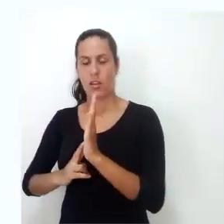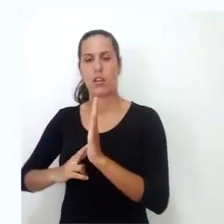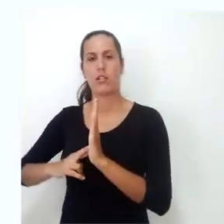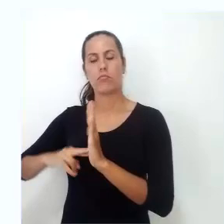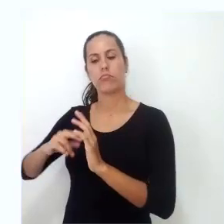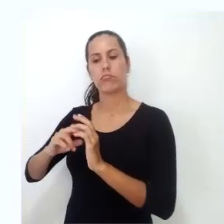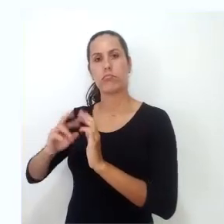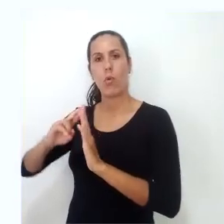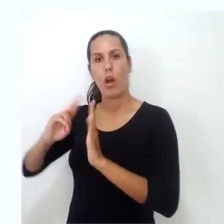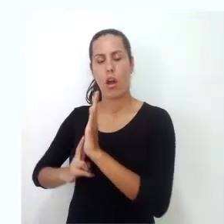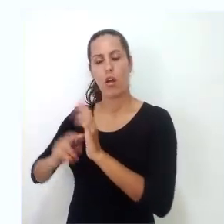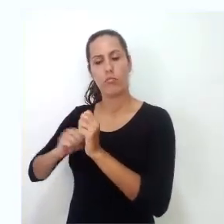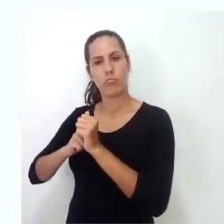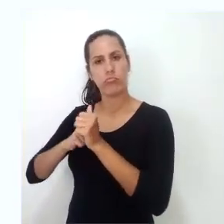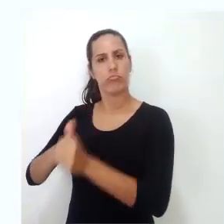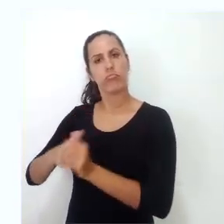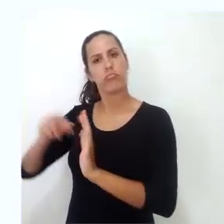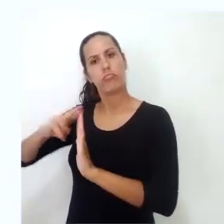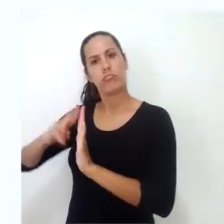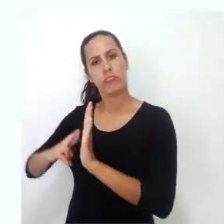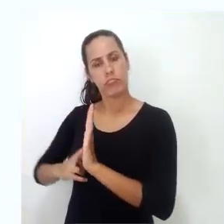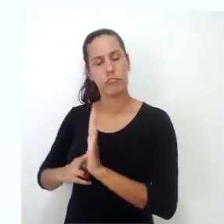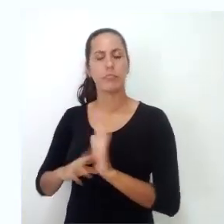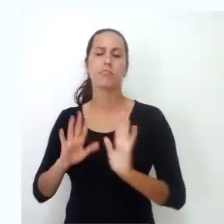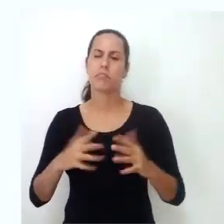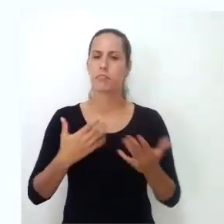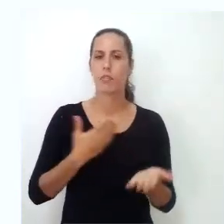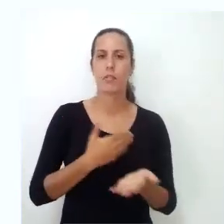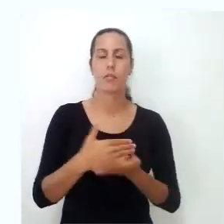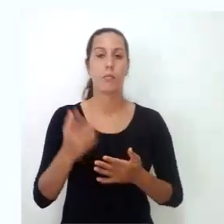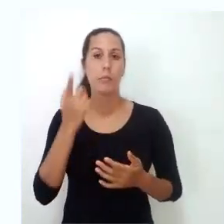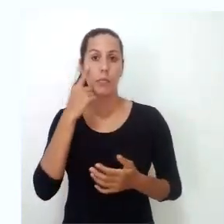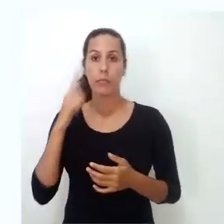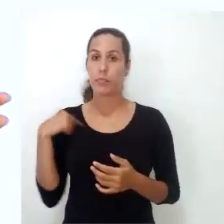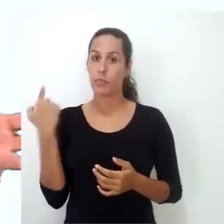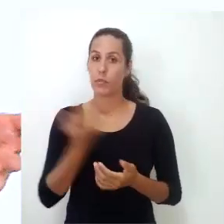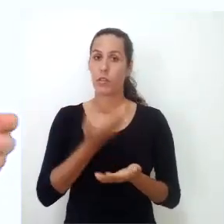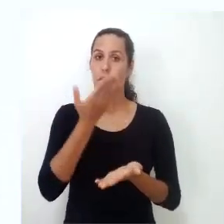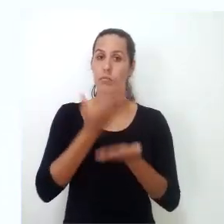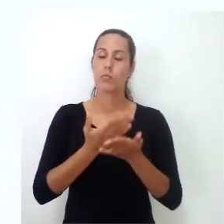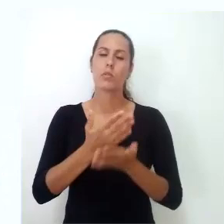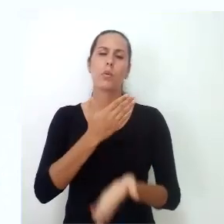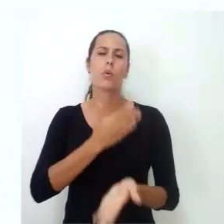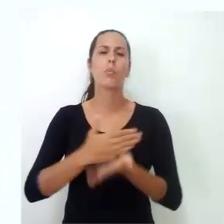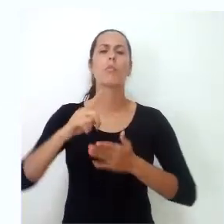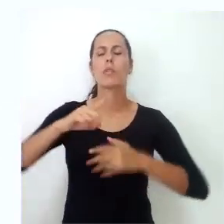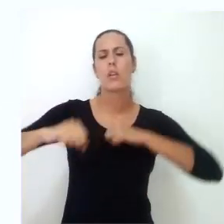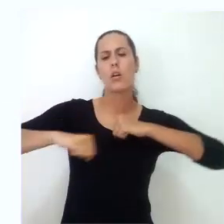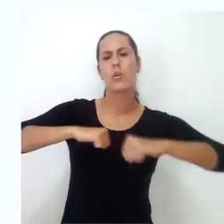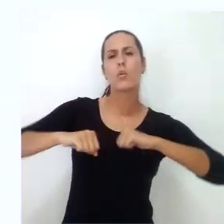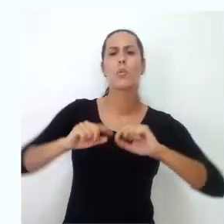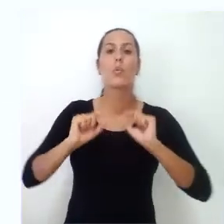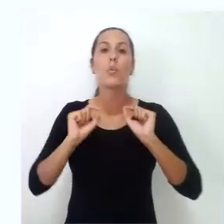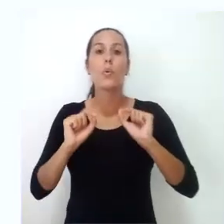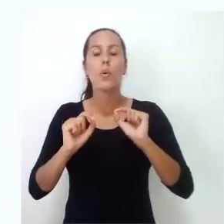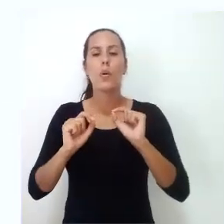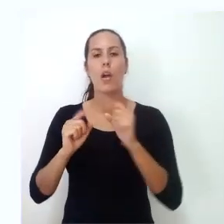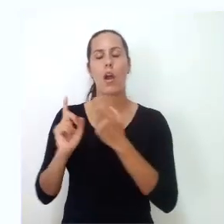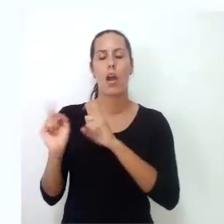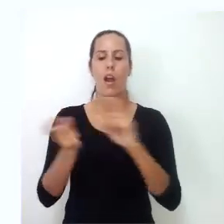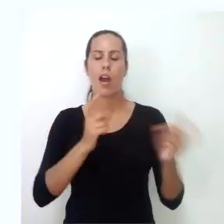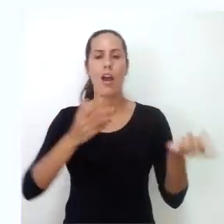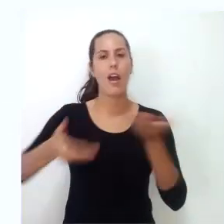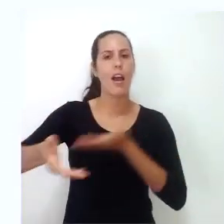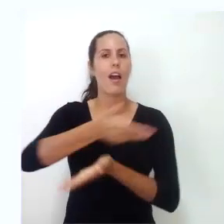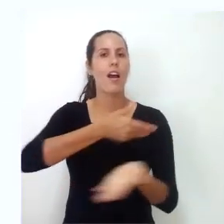uma norma, regra. Vamos lá. Para começar o nosso estudo, o nosso debate, a nossa troca de ideia,